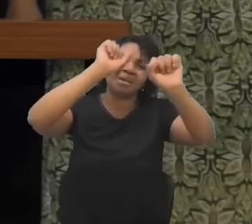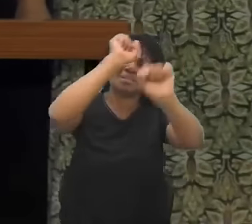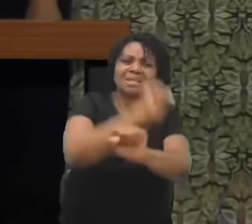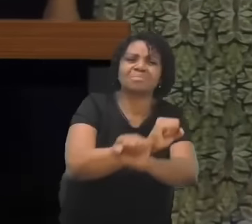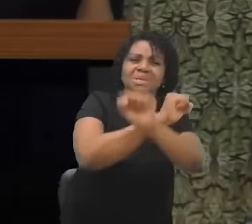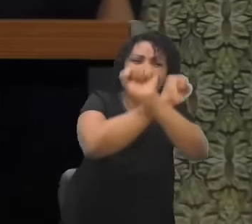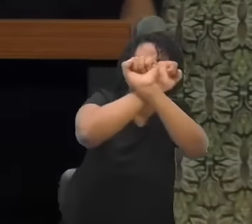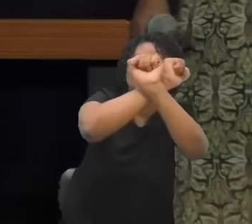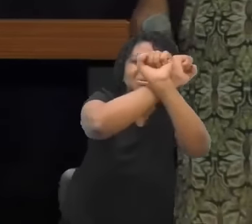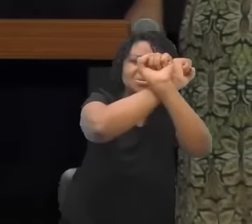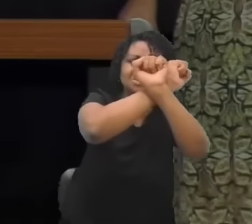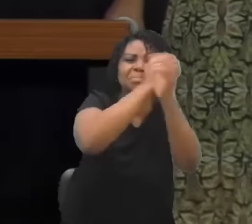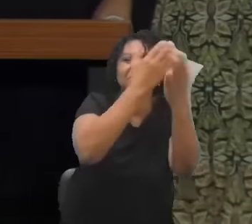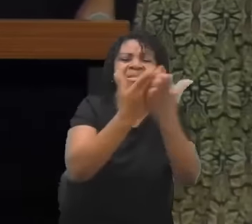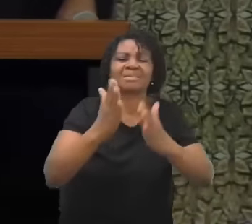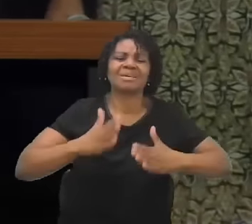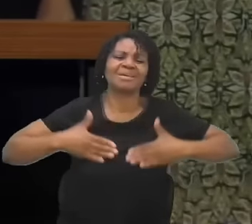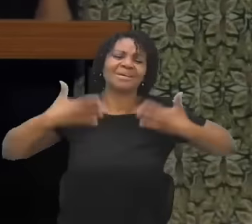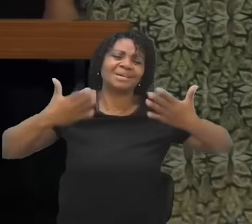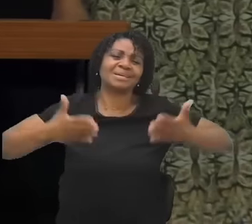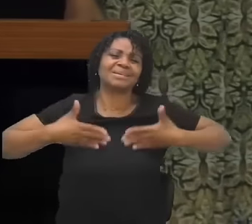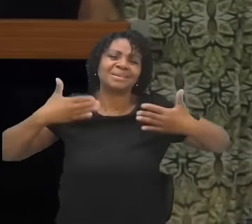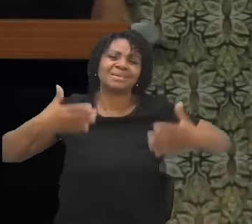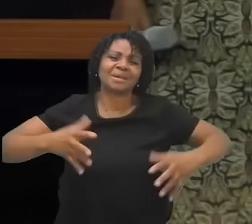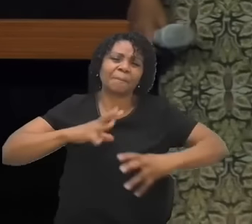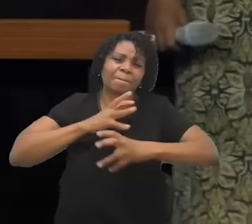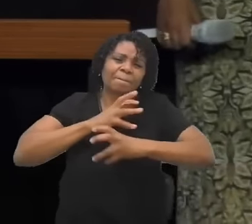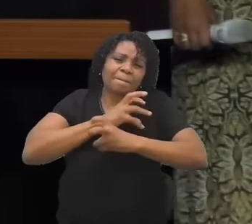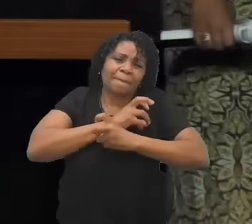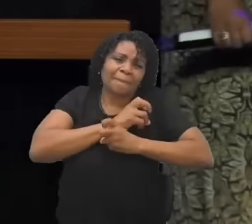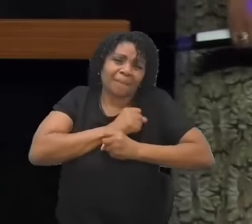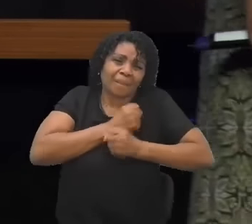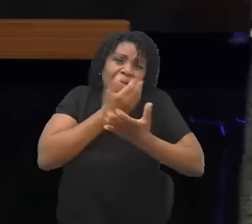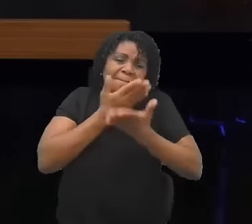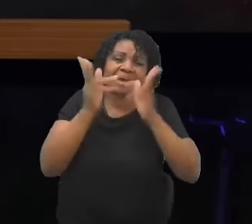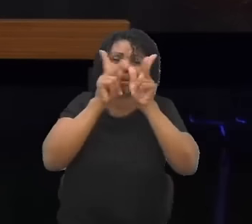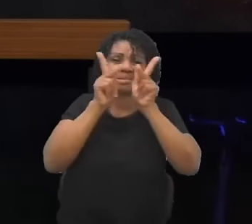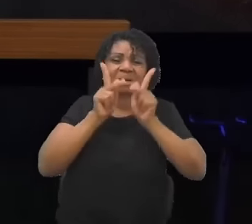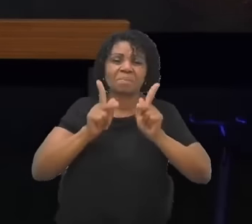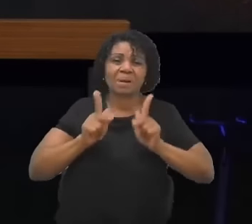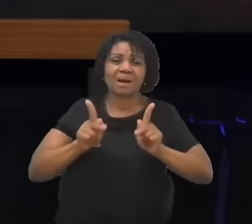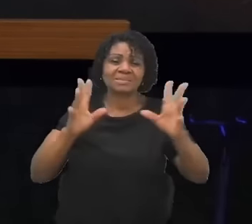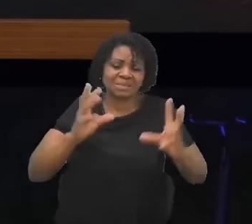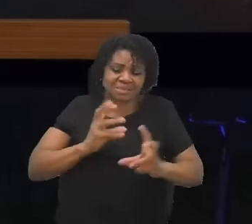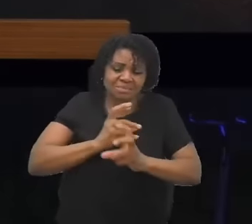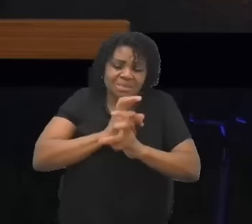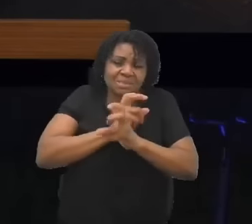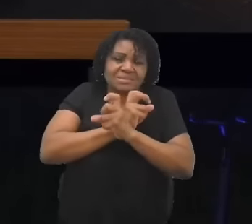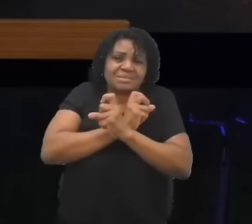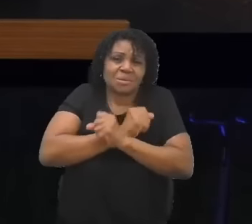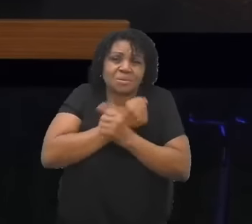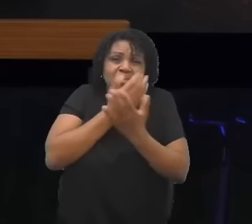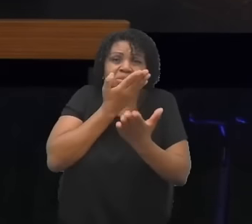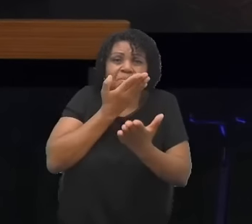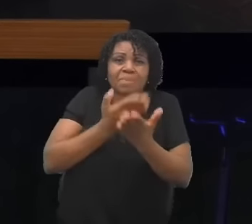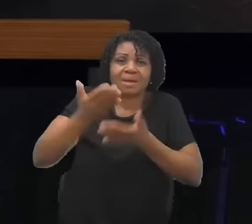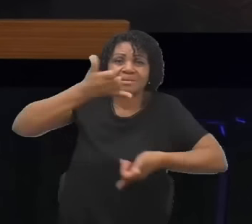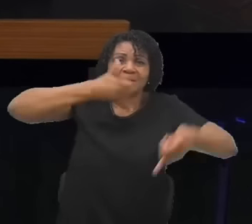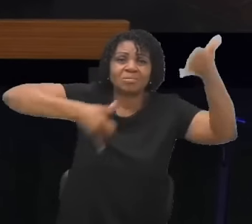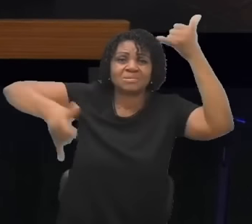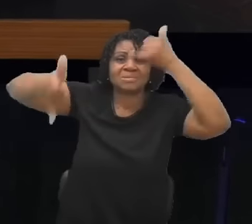você perder a alegria. Tem prisões que fazem você perder a paz. Tem prisões que fazem você perder a